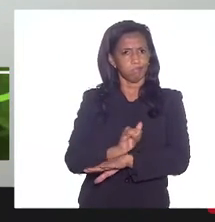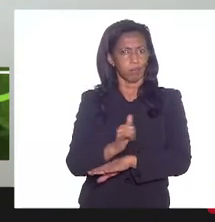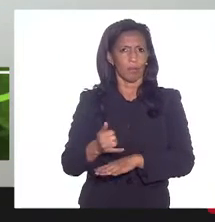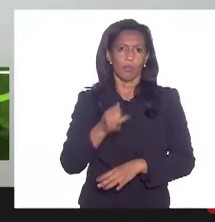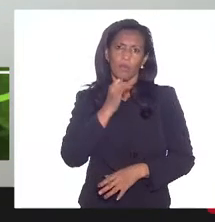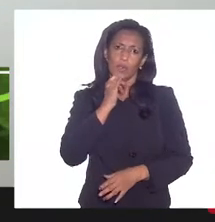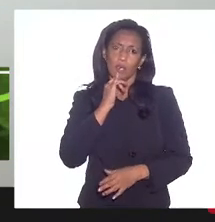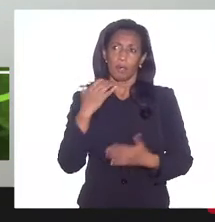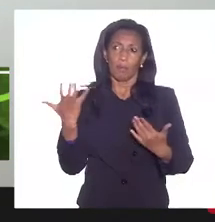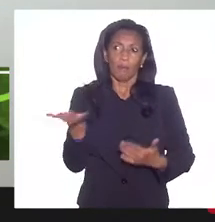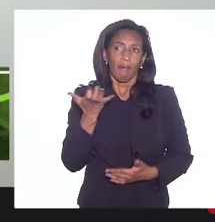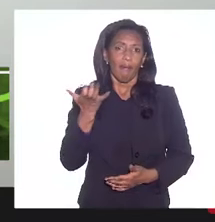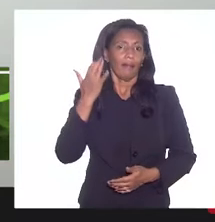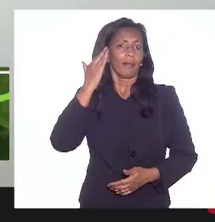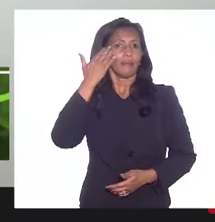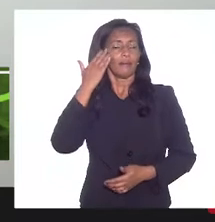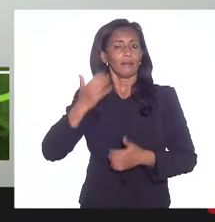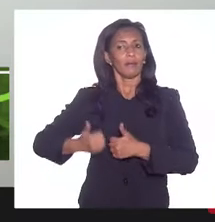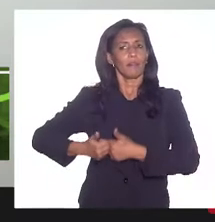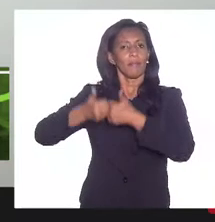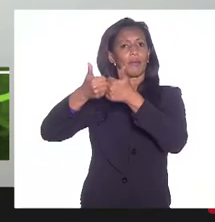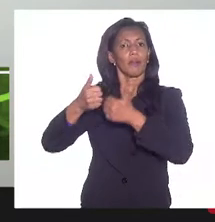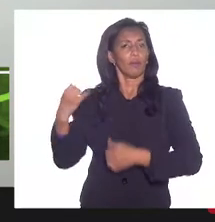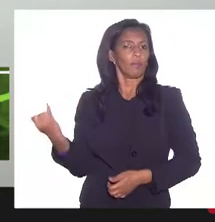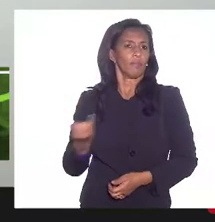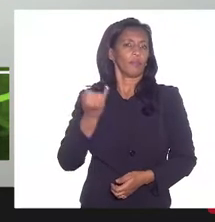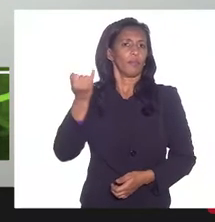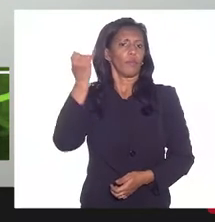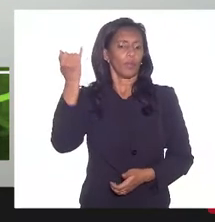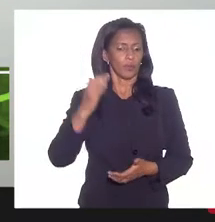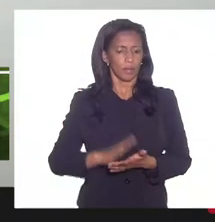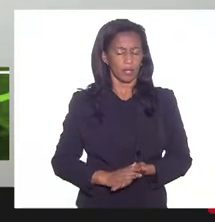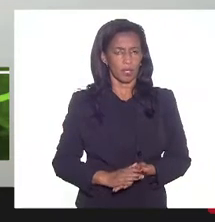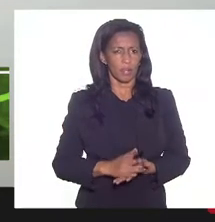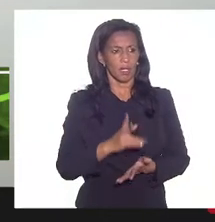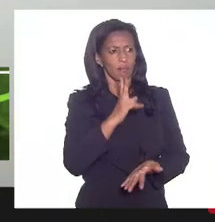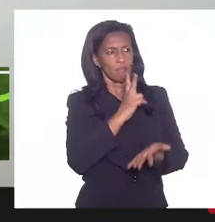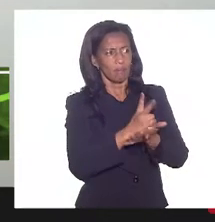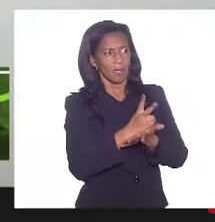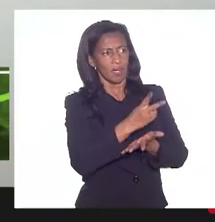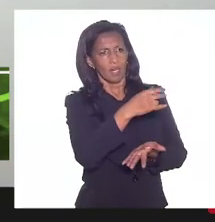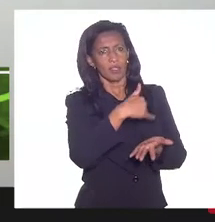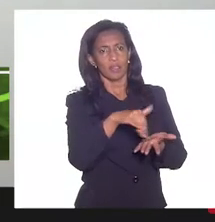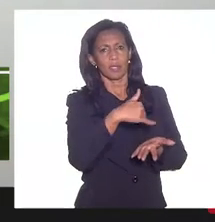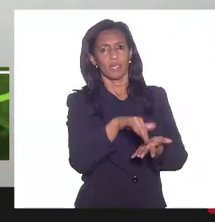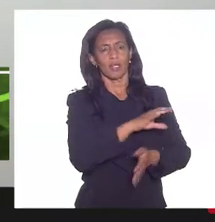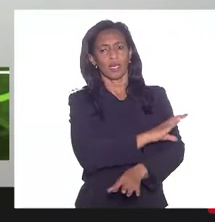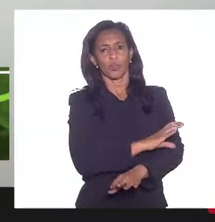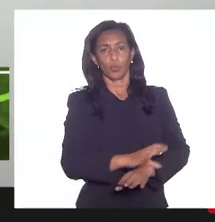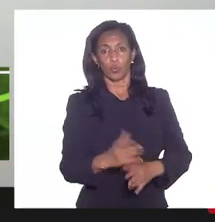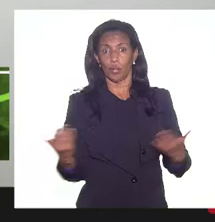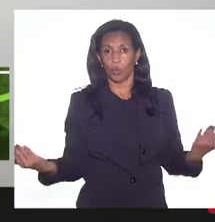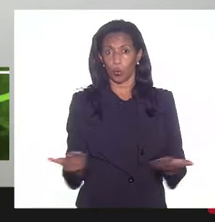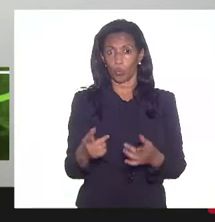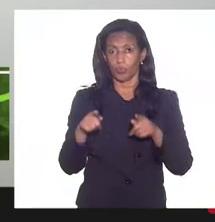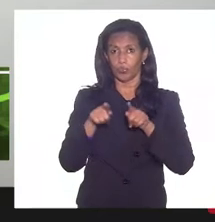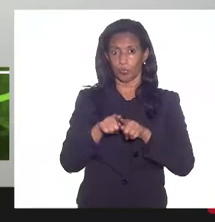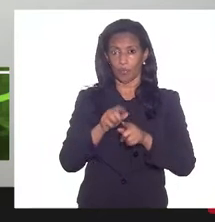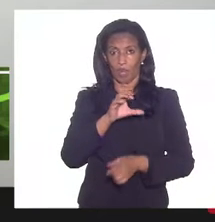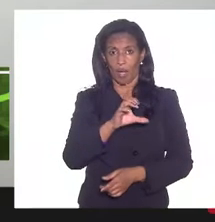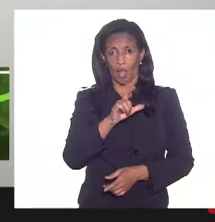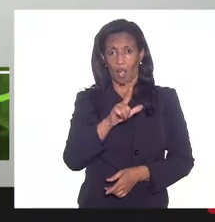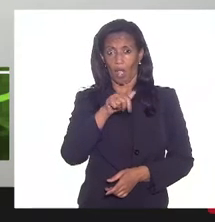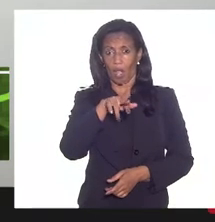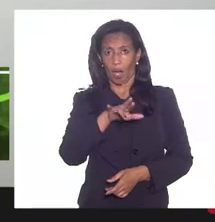a gente quer entender melhor, e daí a importância de contarmos sempre com a Secretaria de Cultura nas nossas audiências, e hoje também da Cláudia Viana,